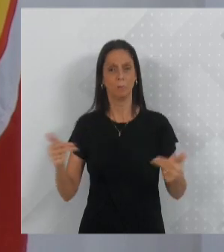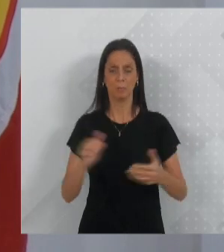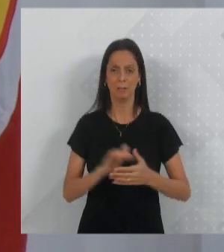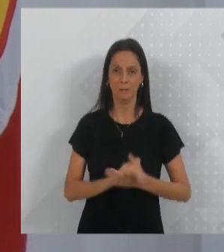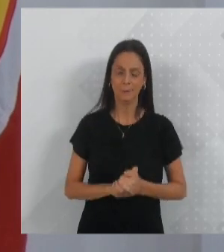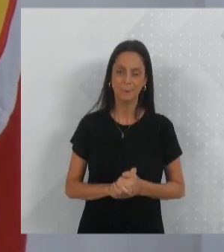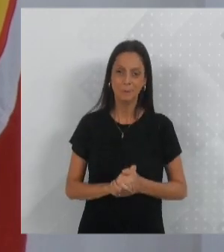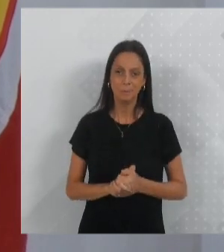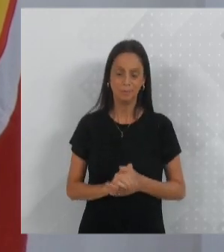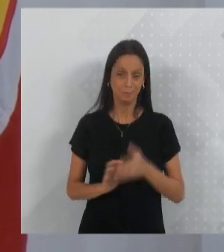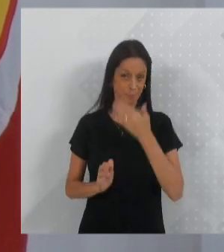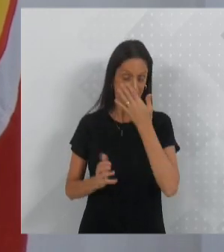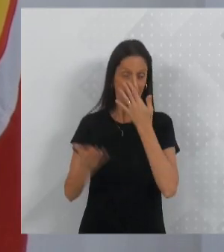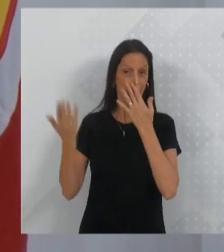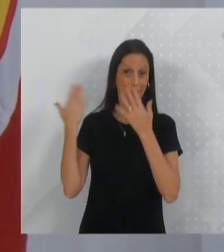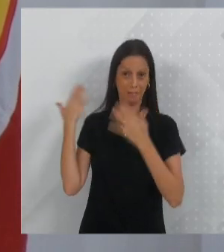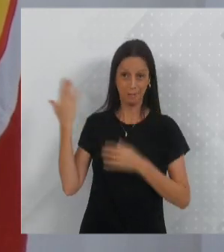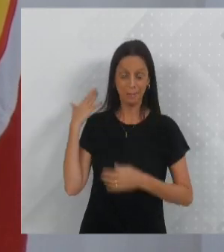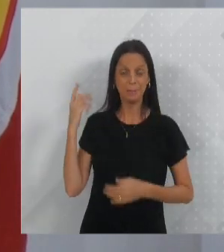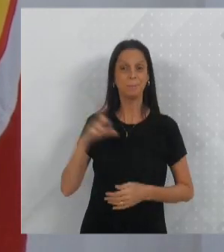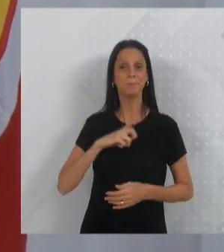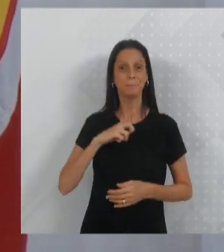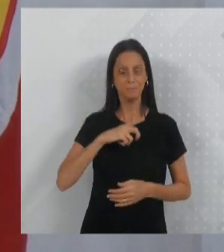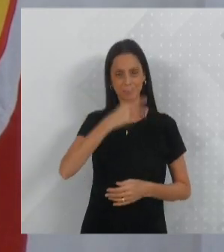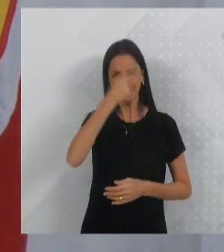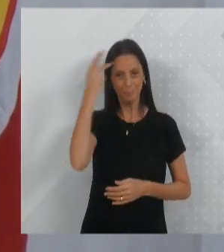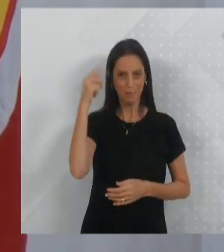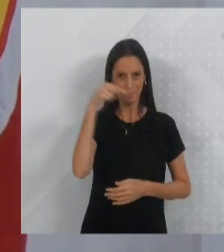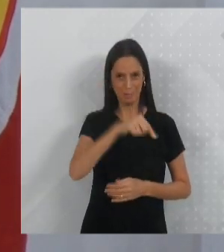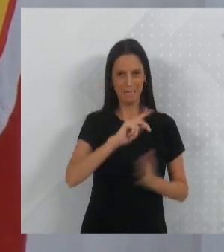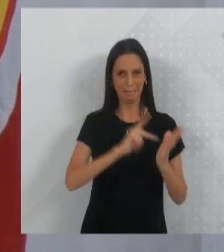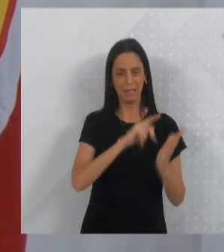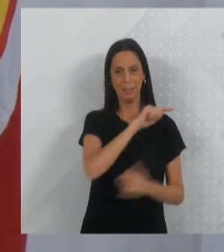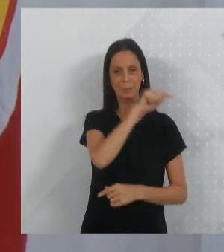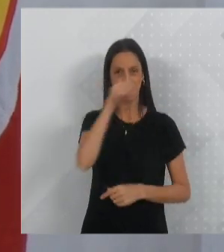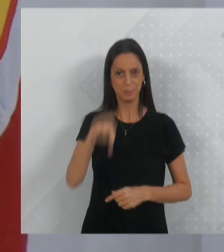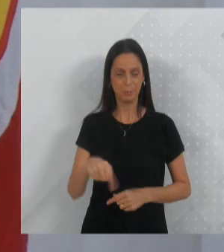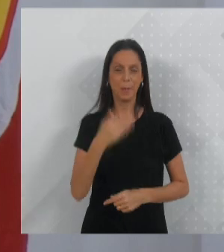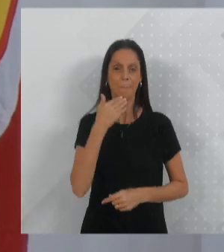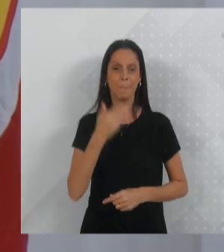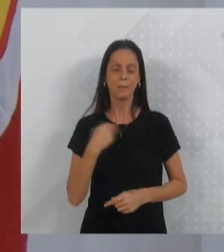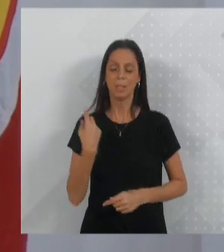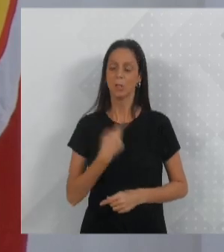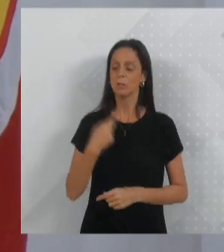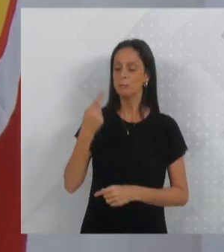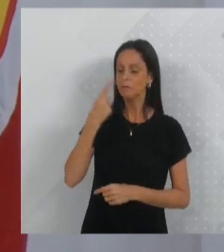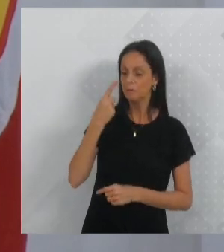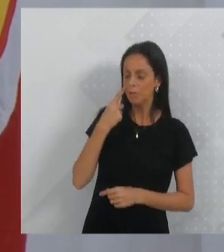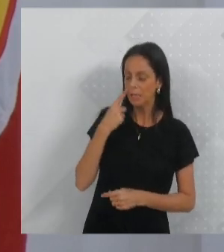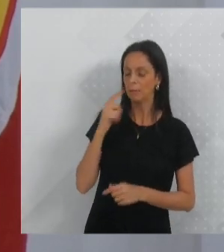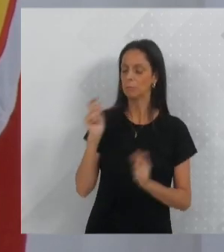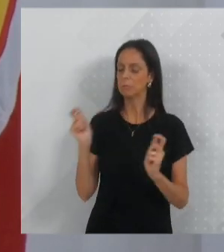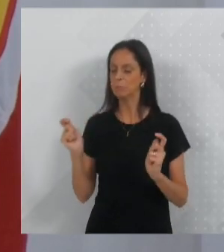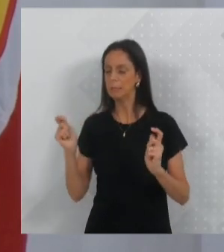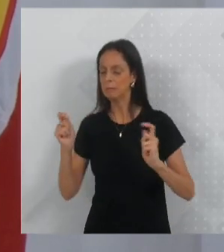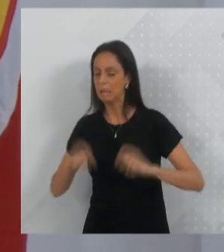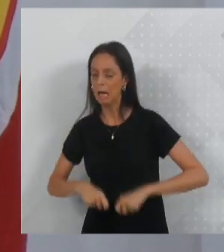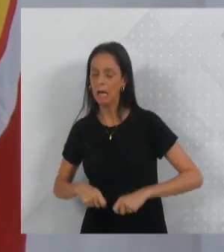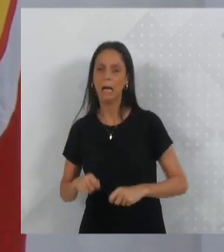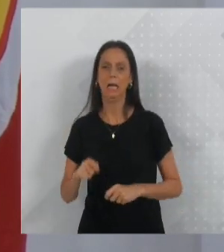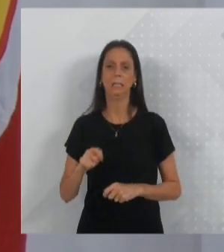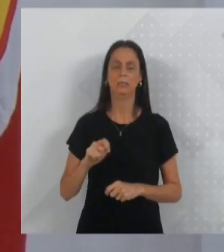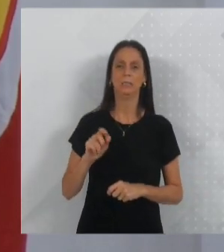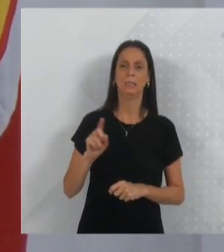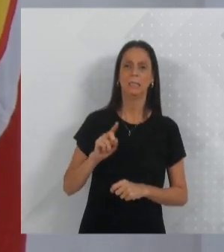representantes um tempo atrás vieram nesta casa solicitando que os vereadores estudassem a possibilidade de não mexer no cargo de